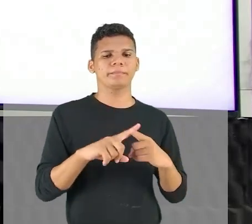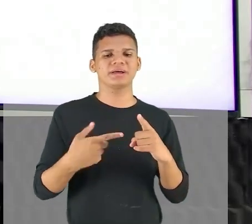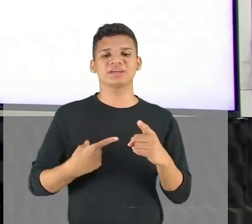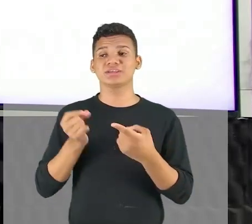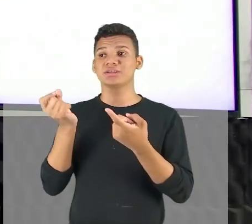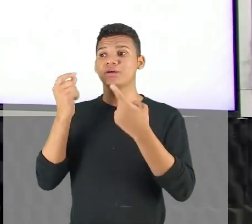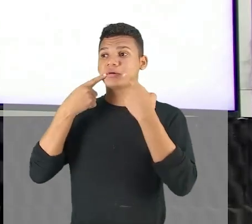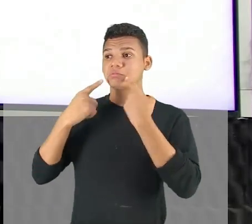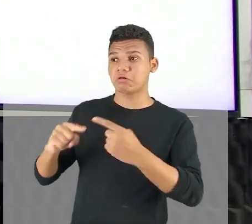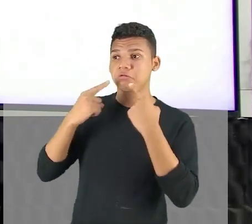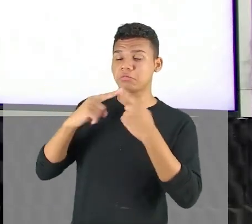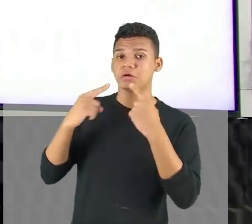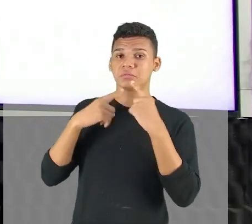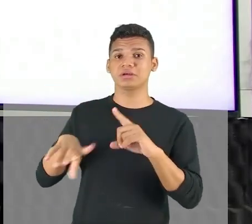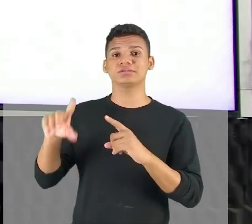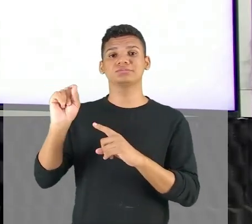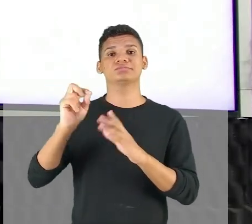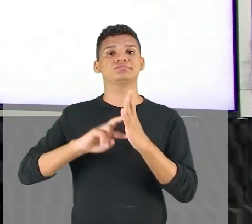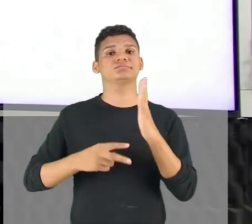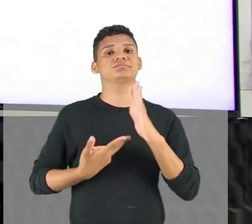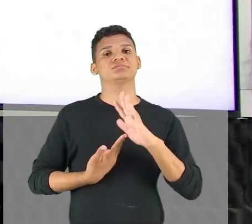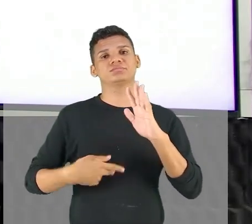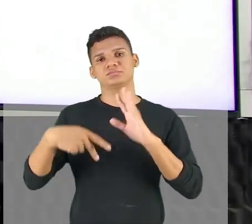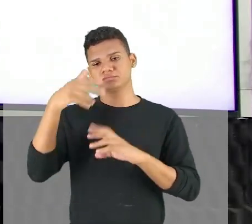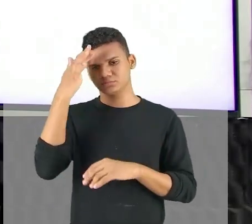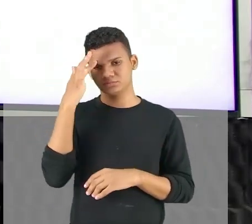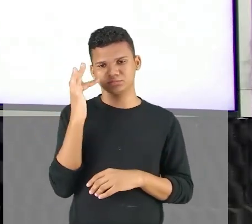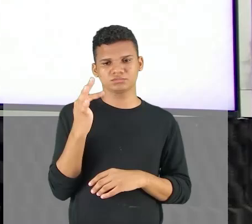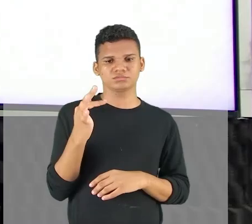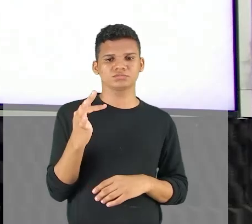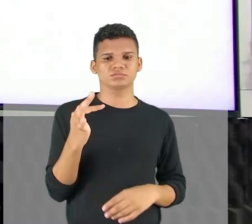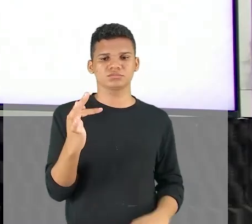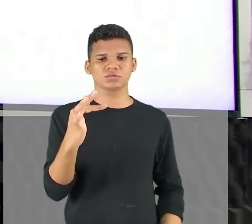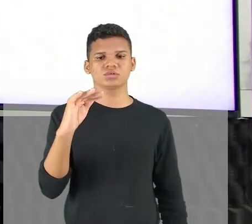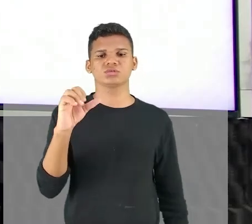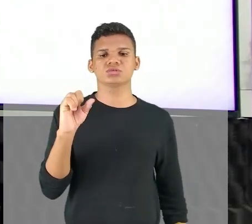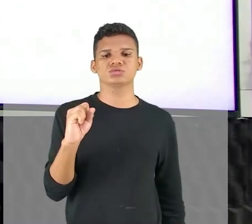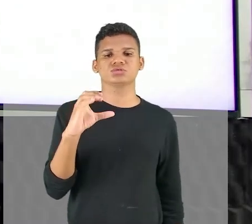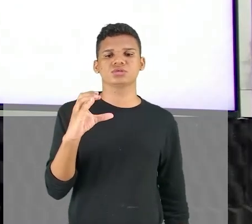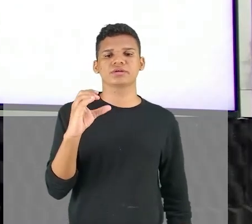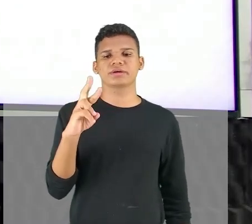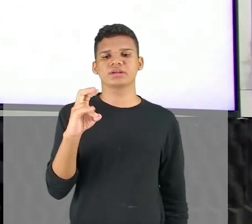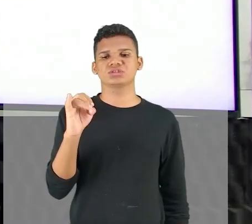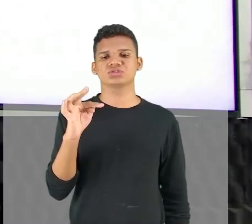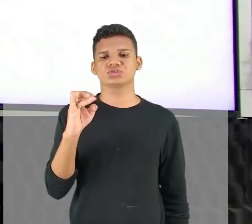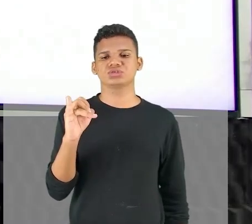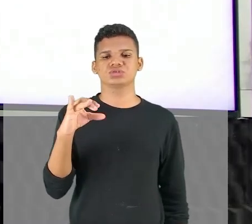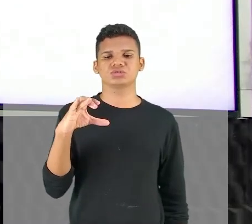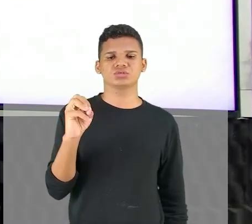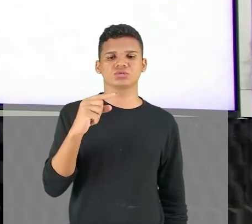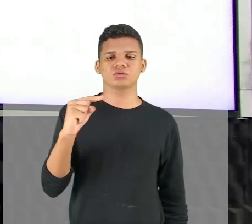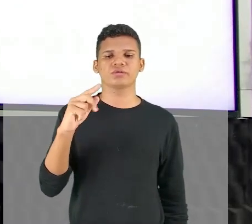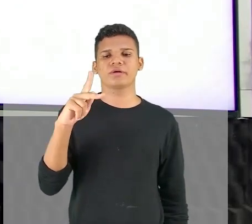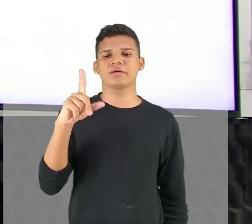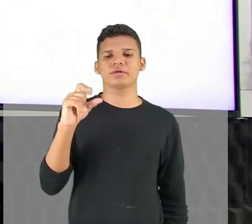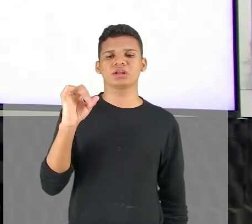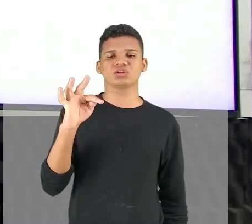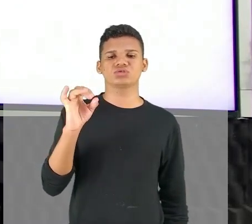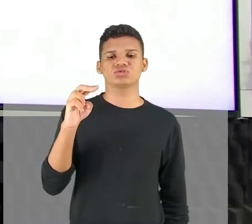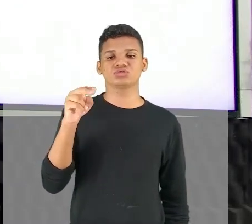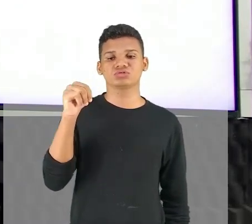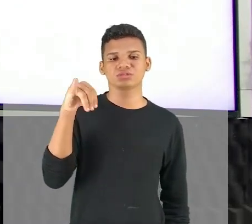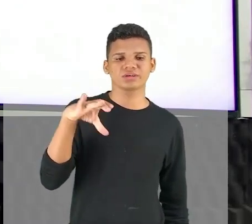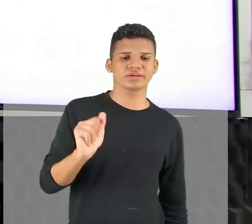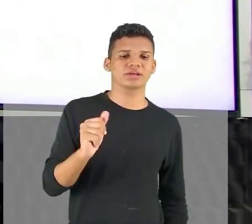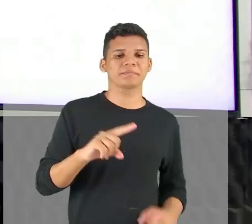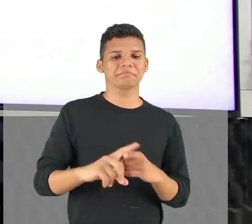críticas radicais à filosofia de tradição socrático-platônica, ao cristianismo e inclusive à ciência. Então